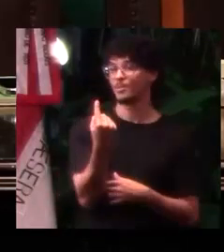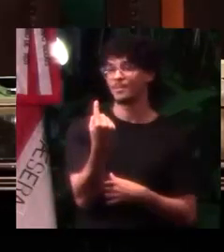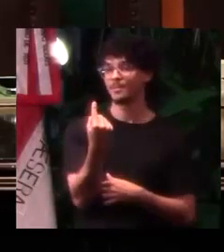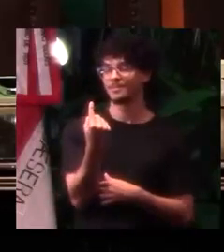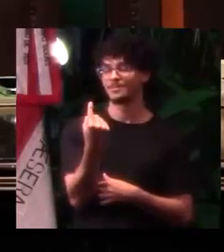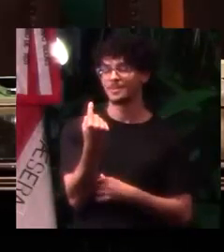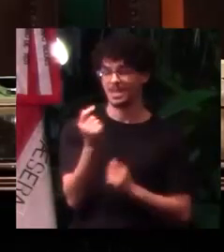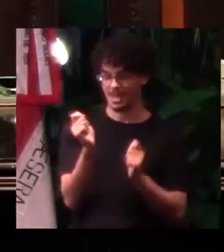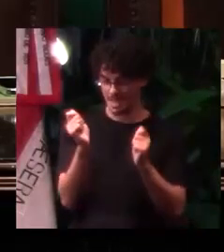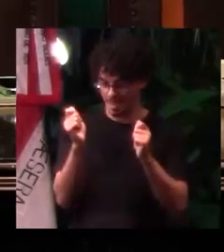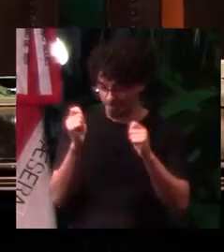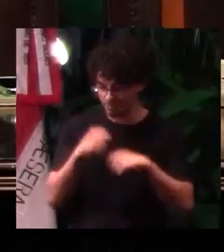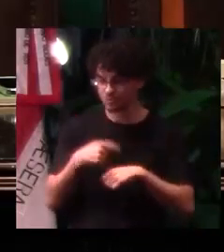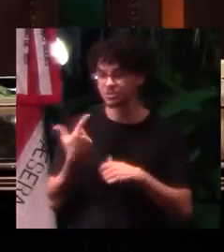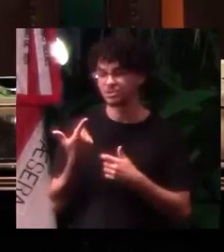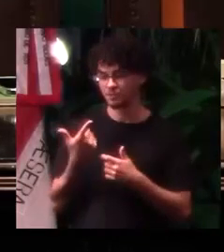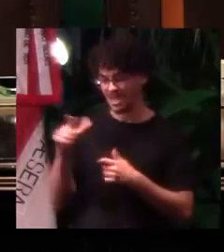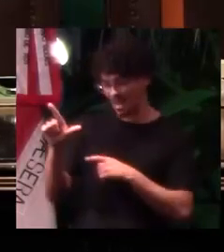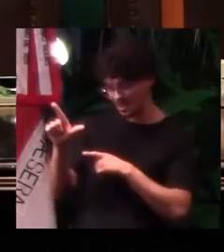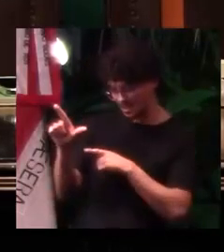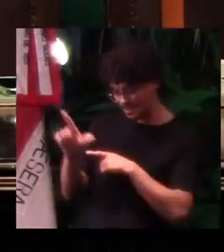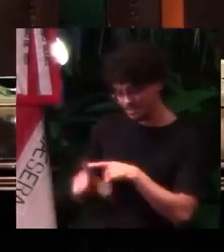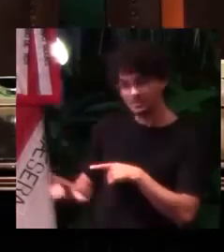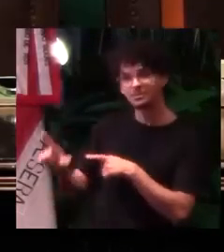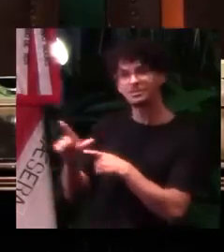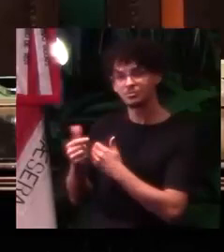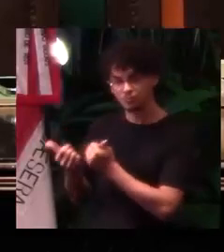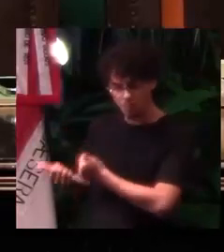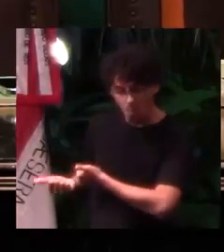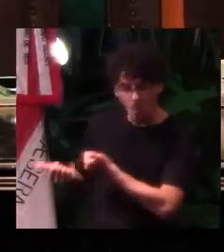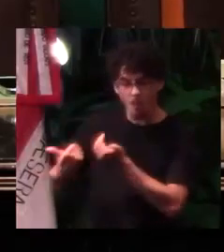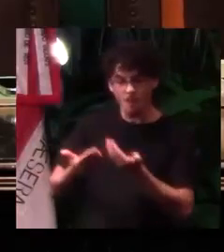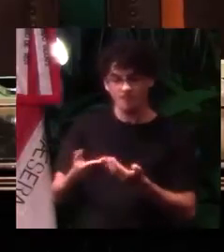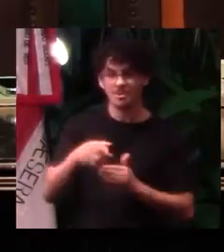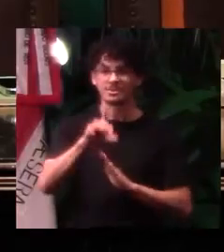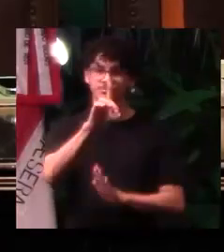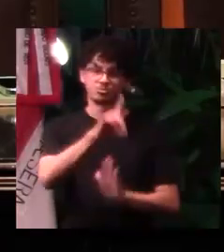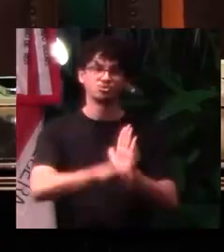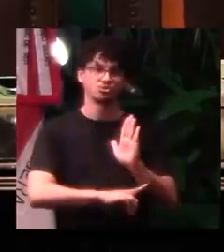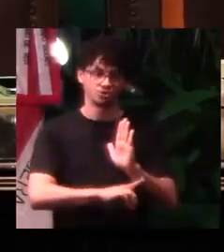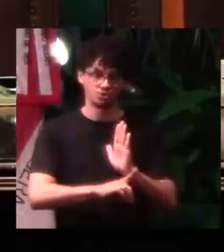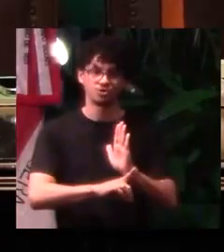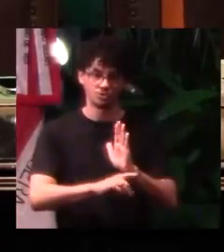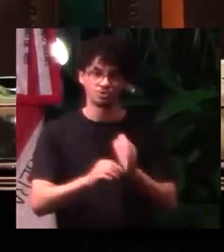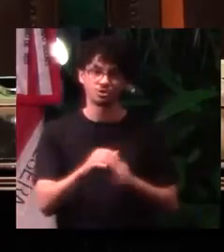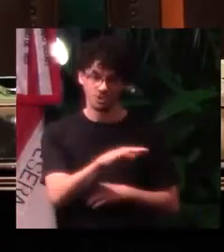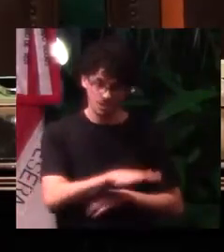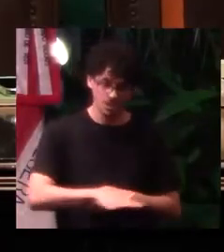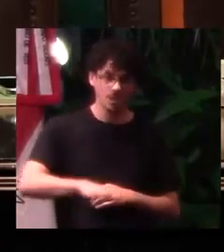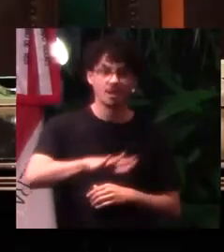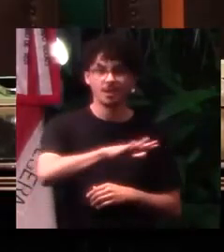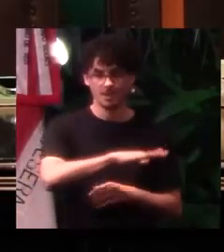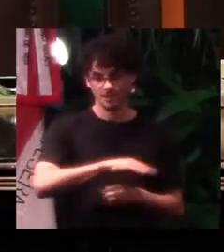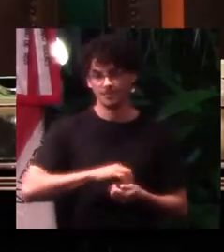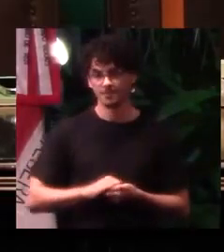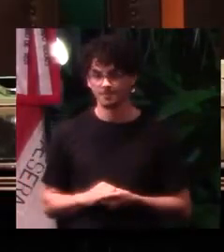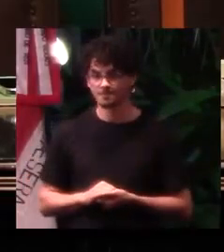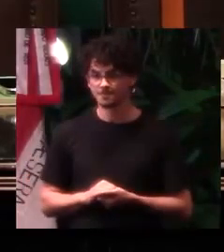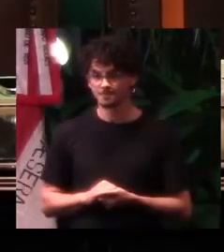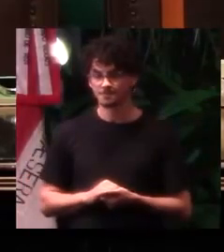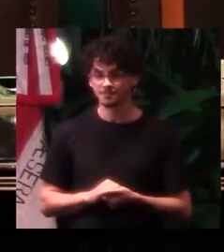uma das grandes contribuições que acredito a literatura teria a trazer, não